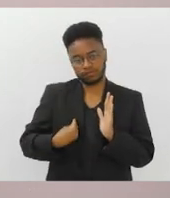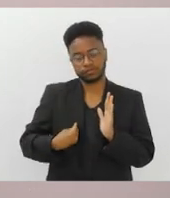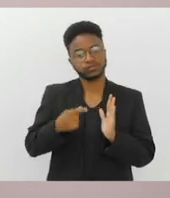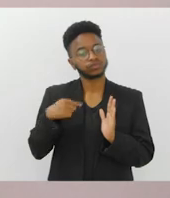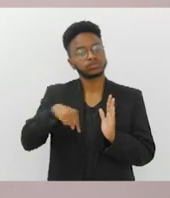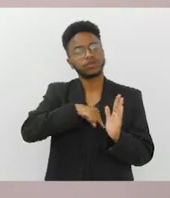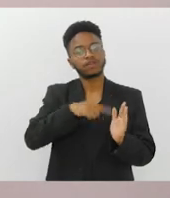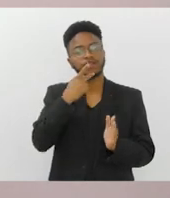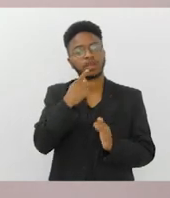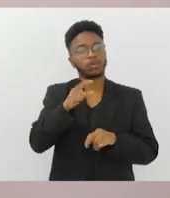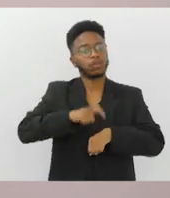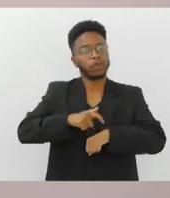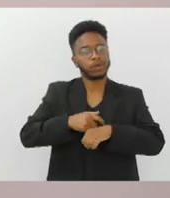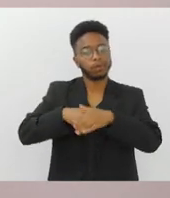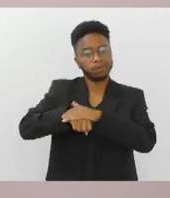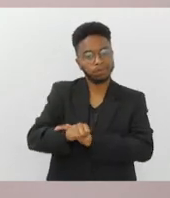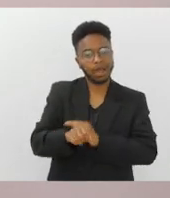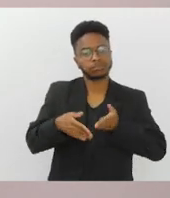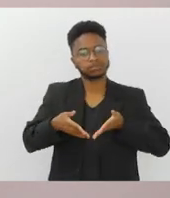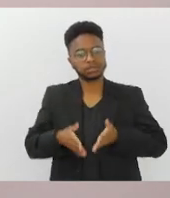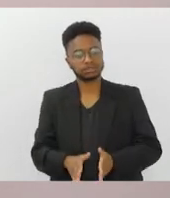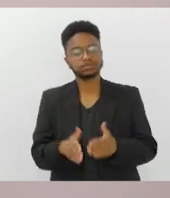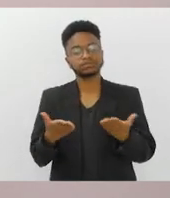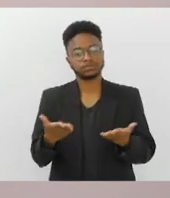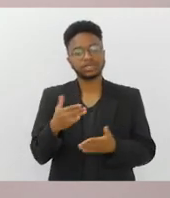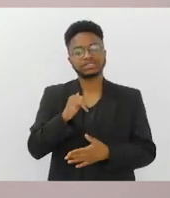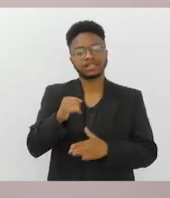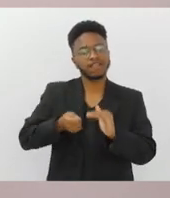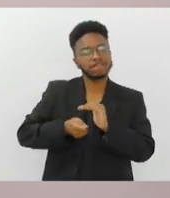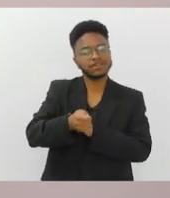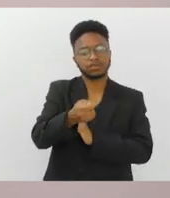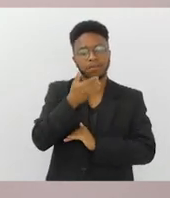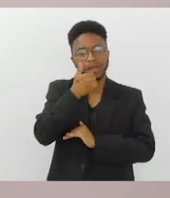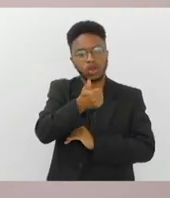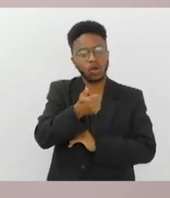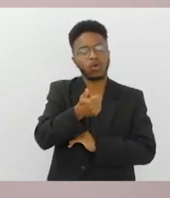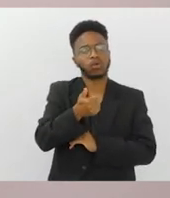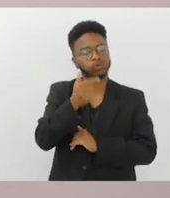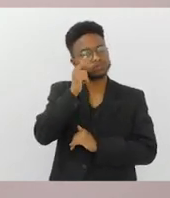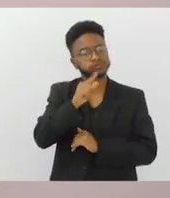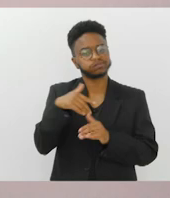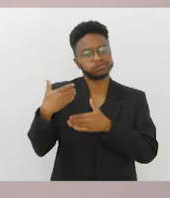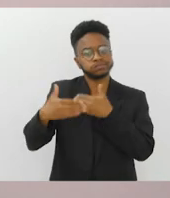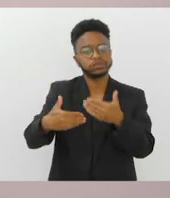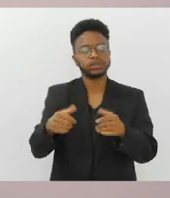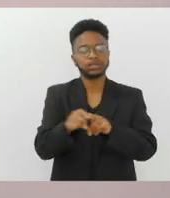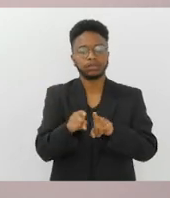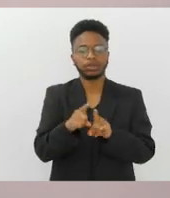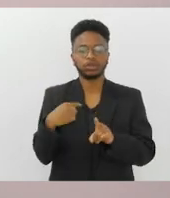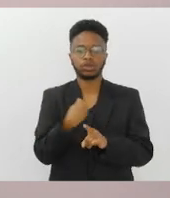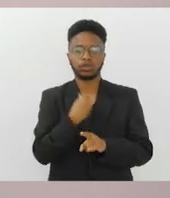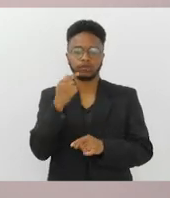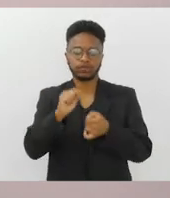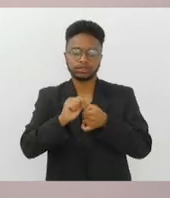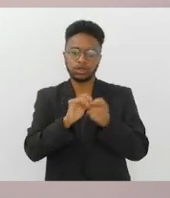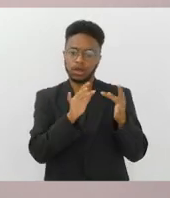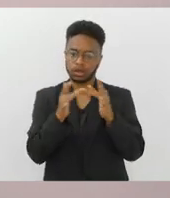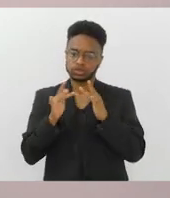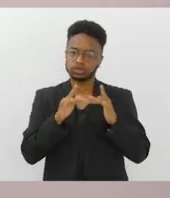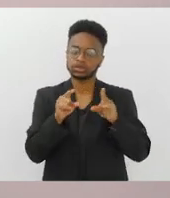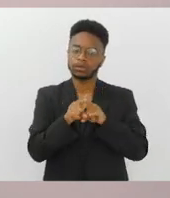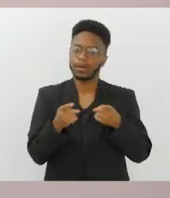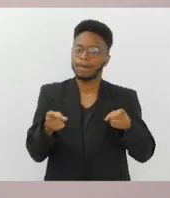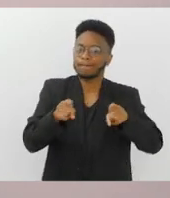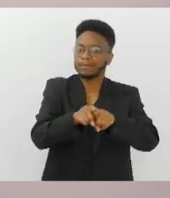momento de parto, de nascimento. Então, o melhor investimento tem que estar garantido ali. E a gente está pautando essas articulações em parceria, né? E